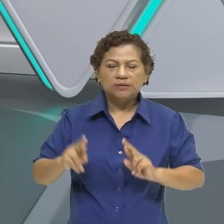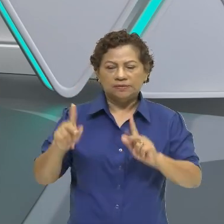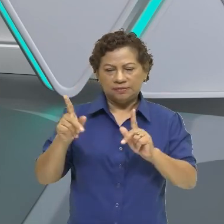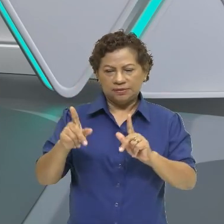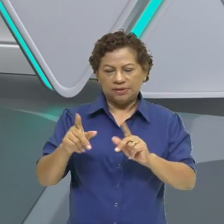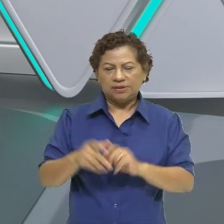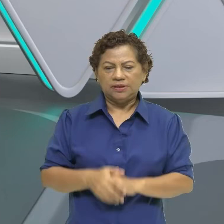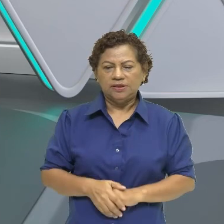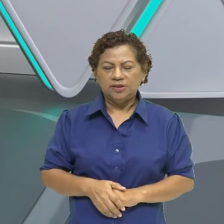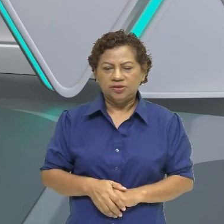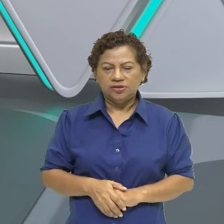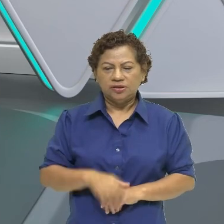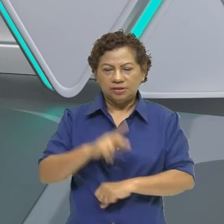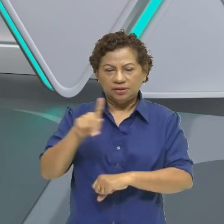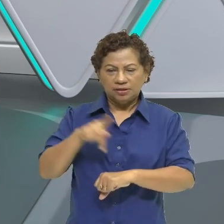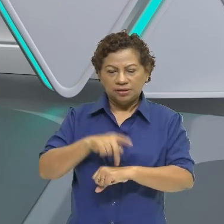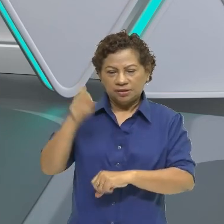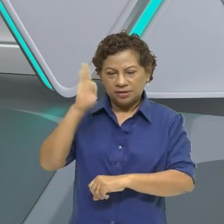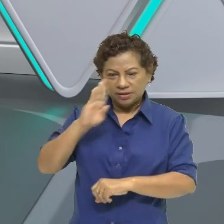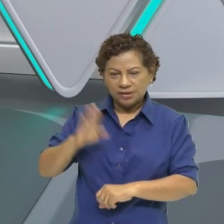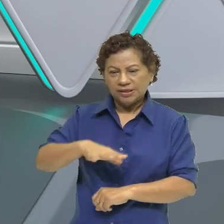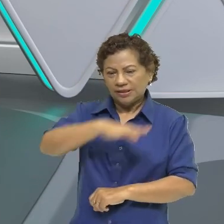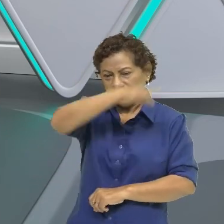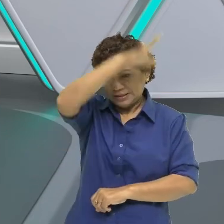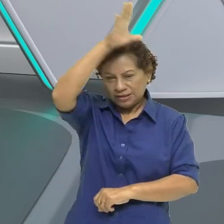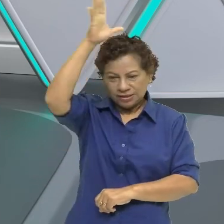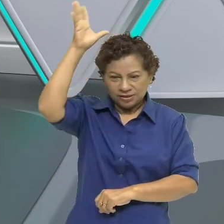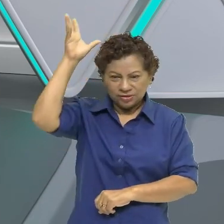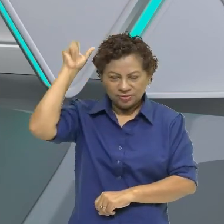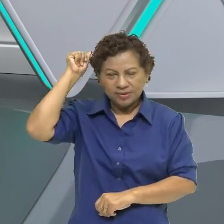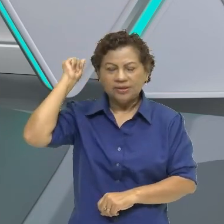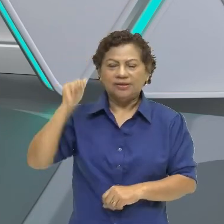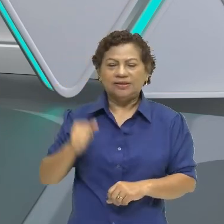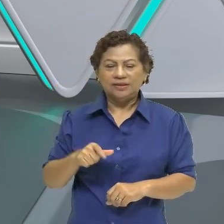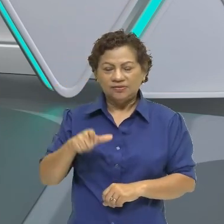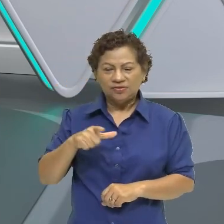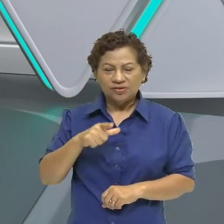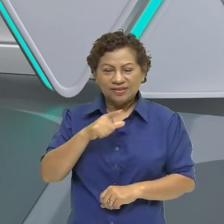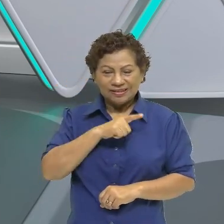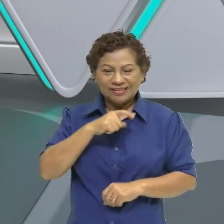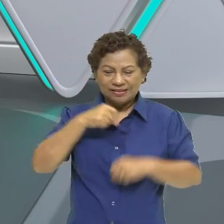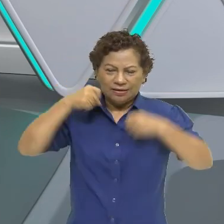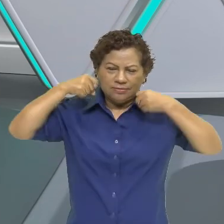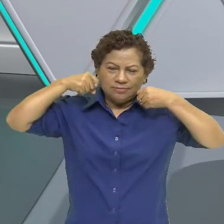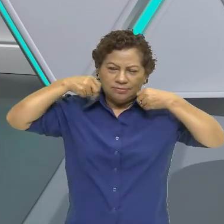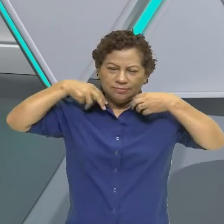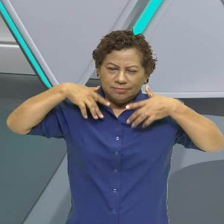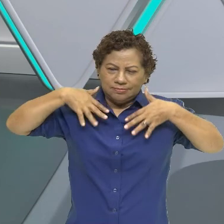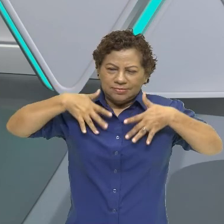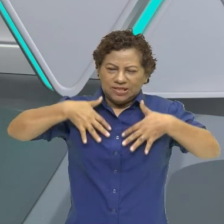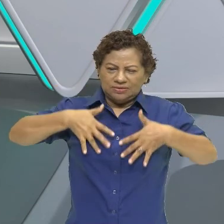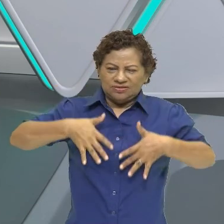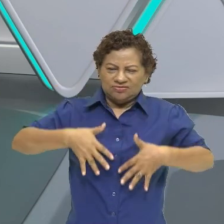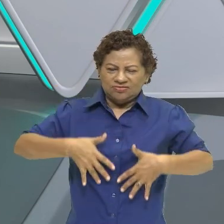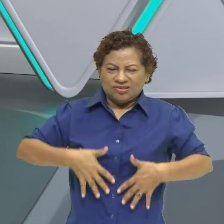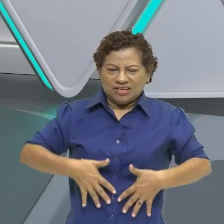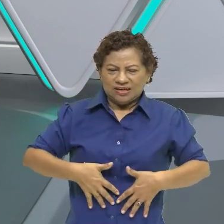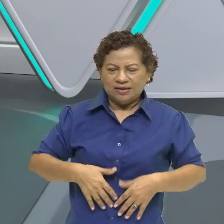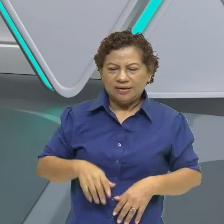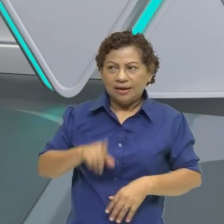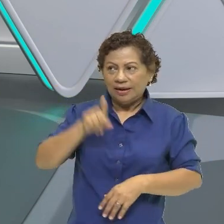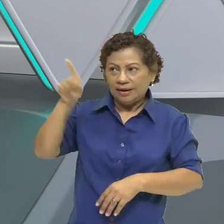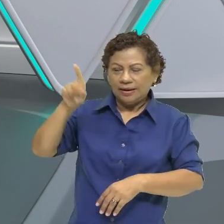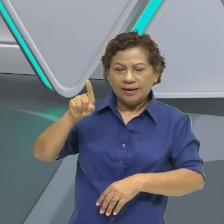nosso clima ser úmido, e você pinga, né? Você soa e sente sede. Lá você